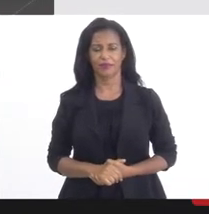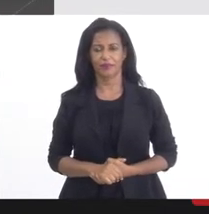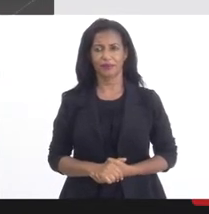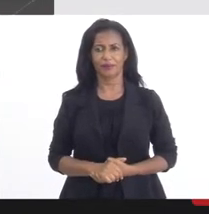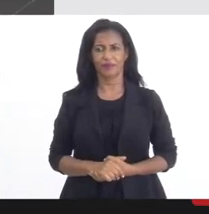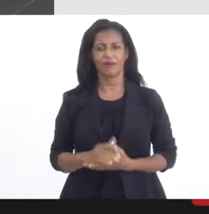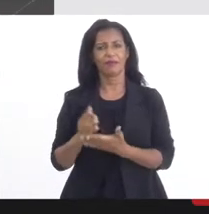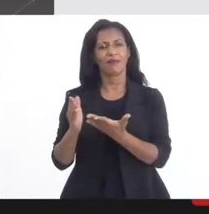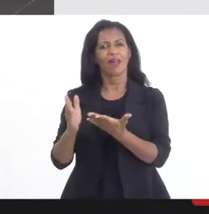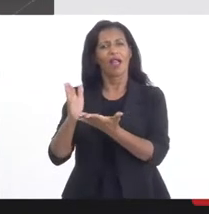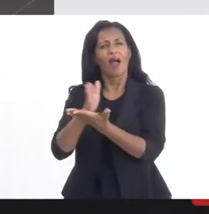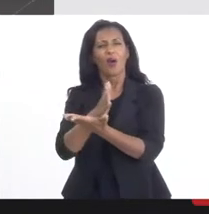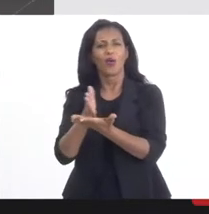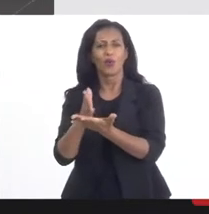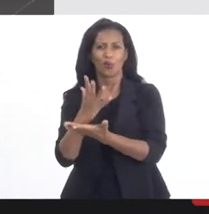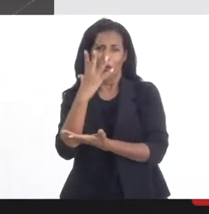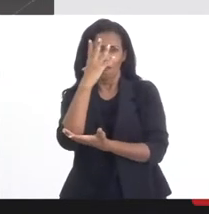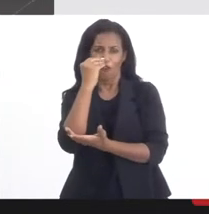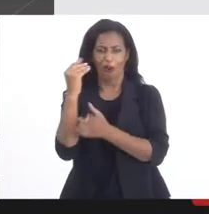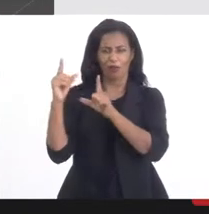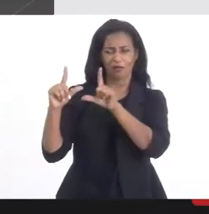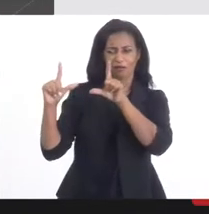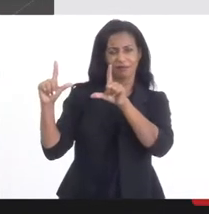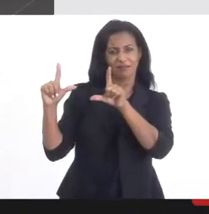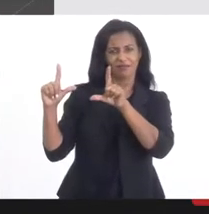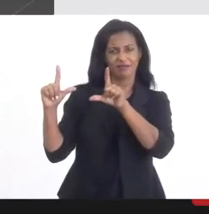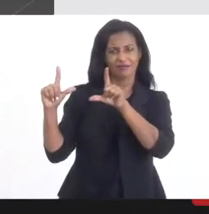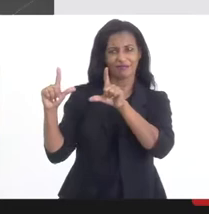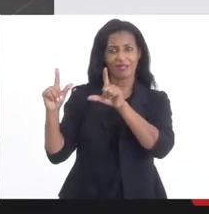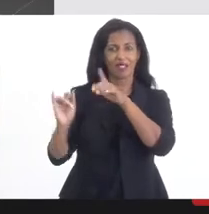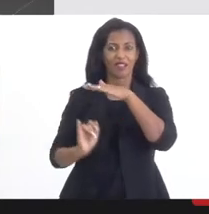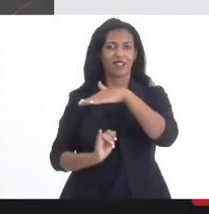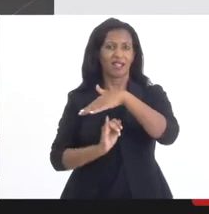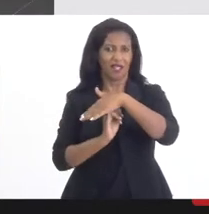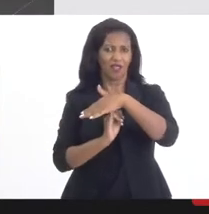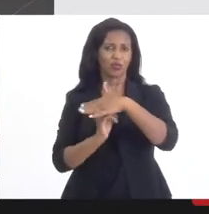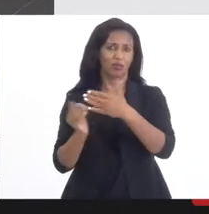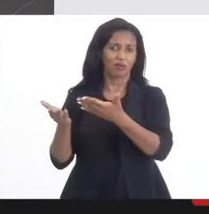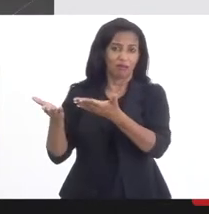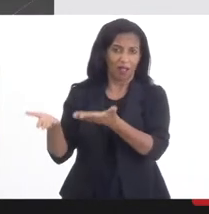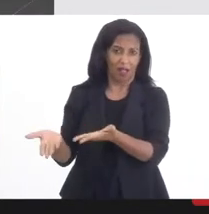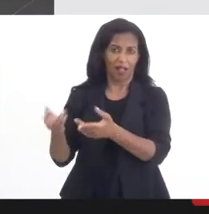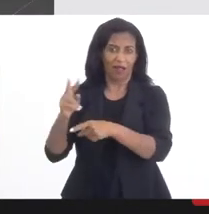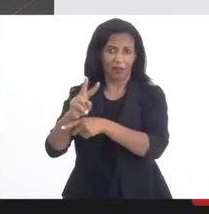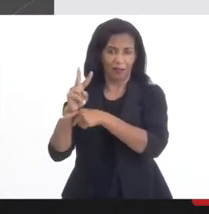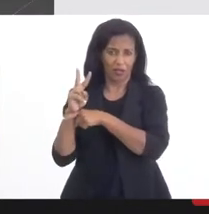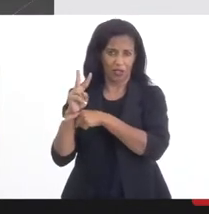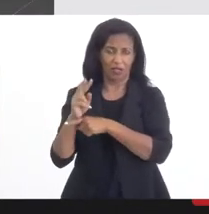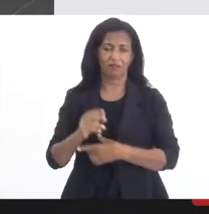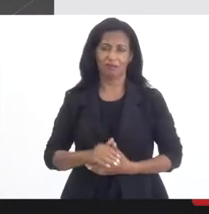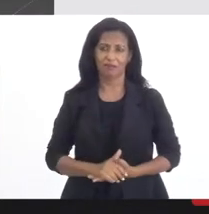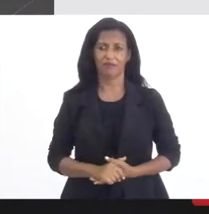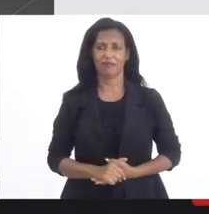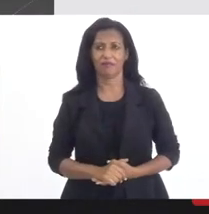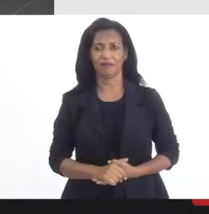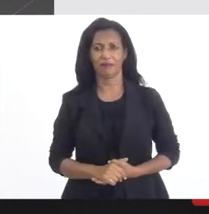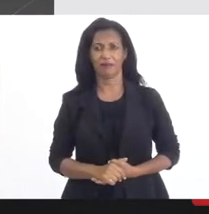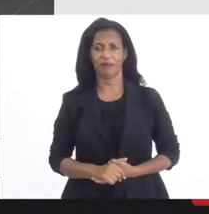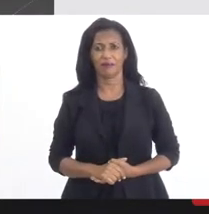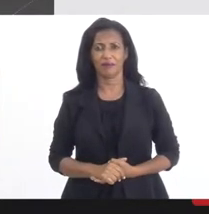Isso aqui são algumas fotos lá, que a instituição está lá de forma provisória. Próximo, por favor.